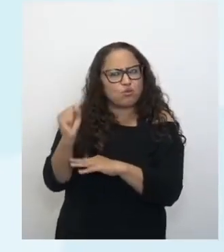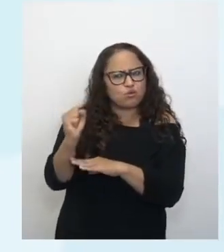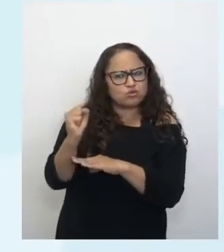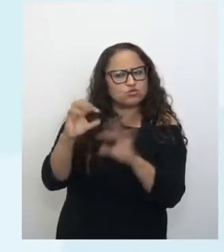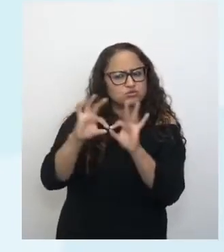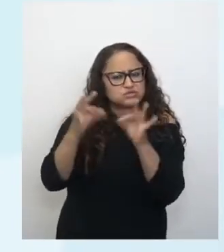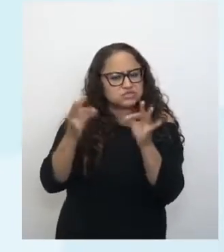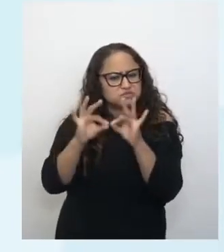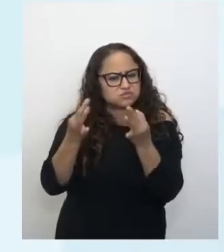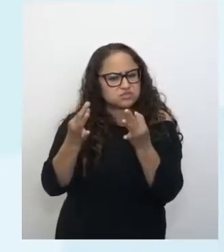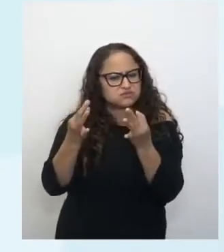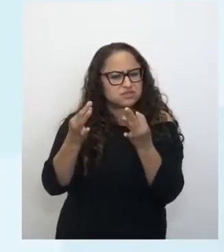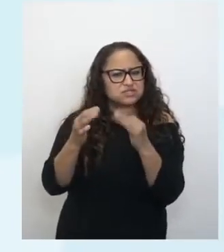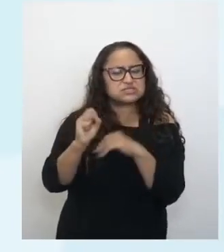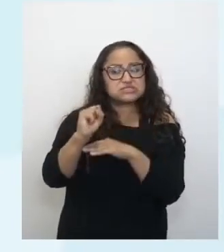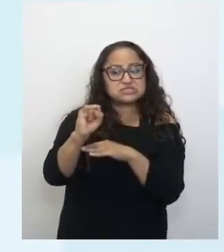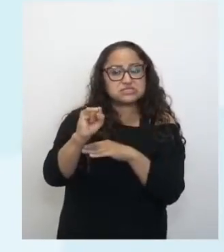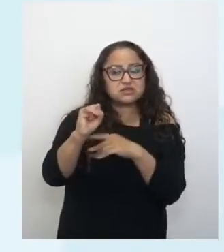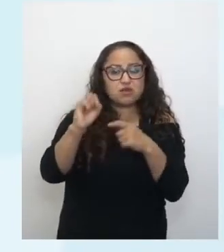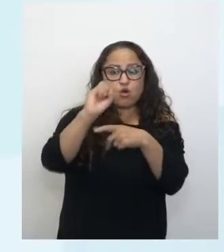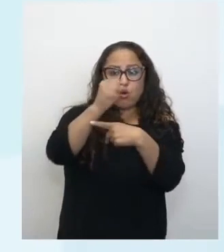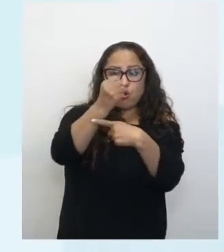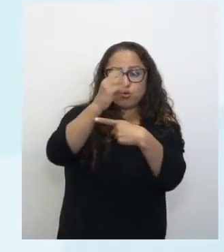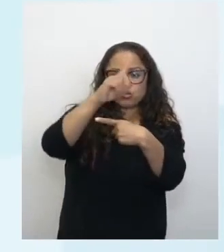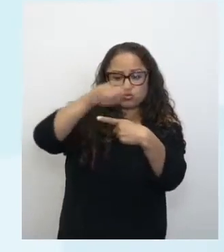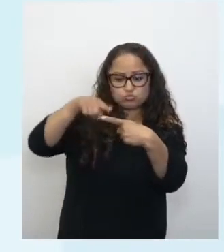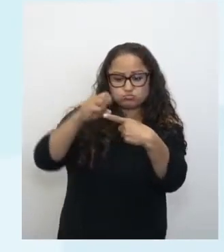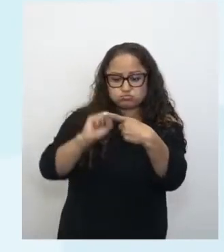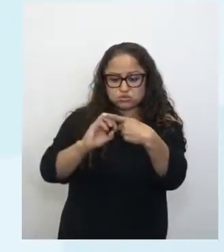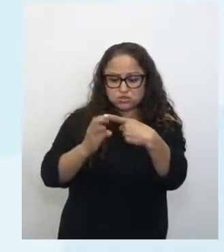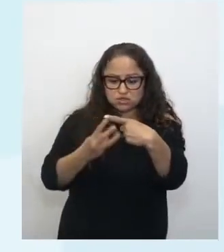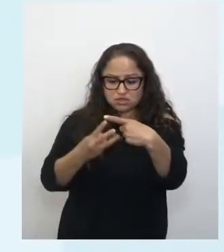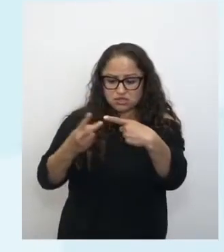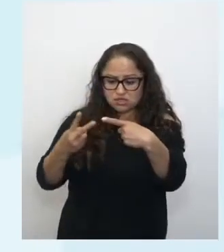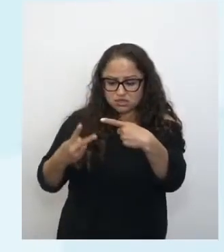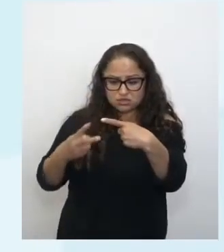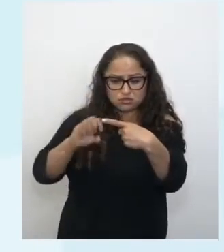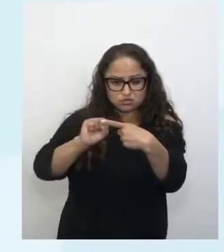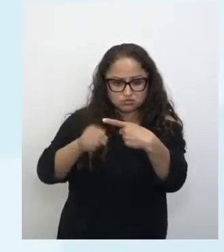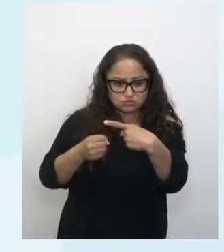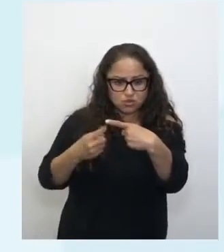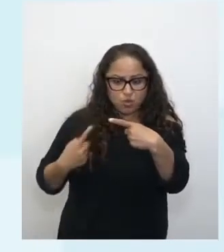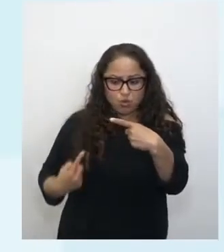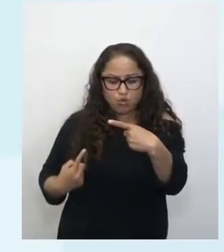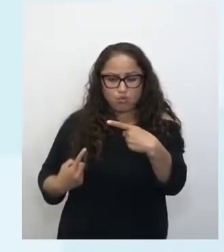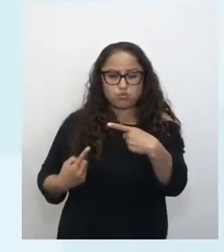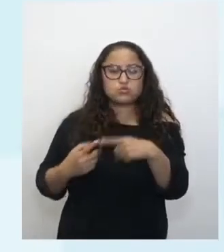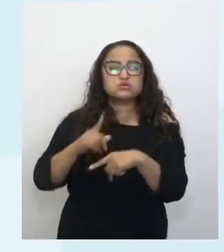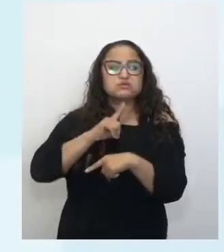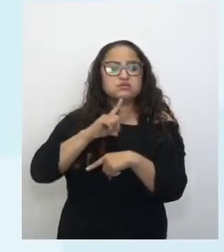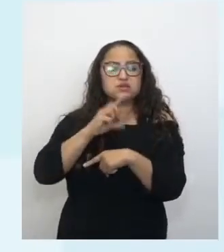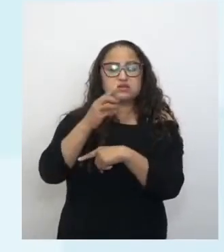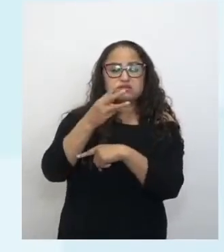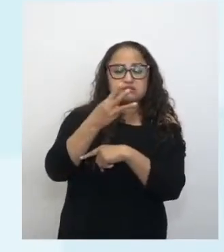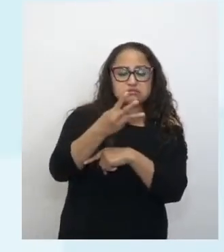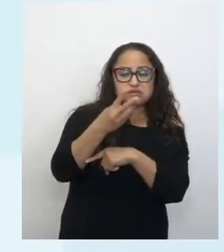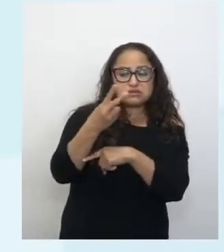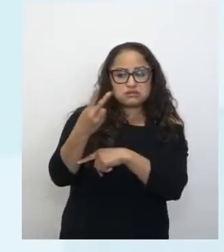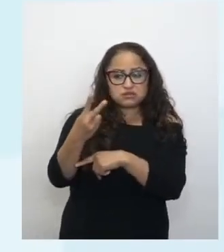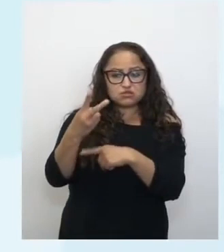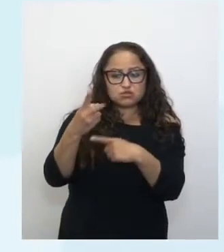simplificar se eu simplificar em cima embaixo por 88 / 81 32